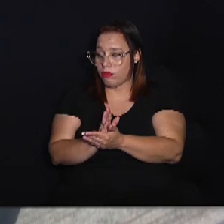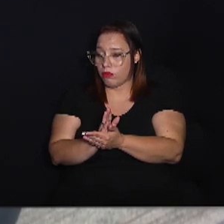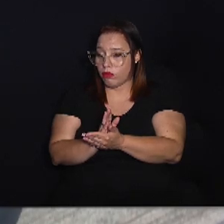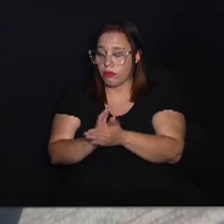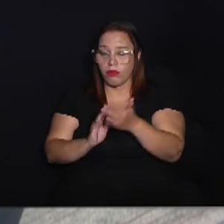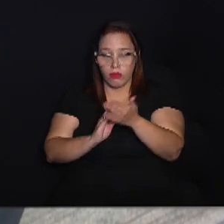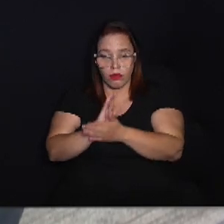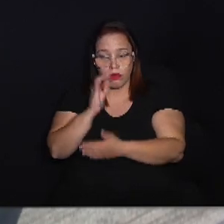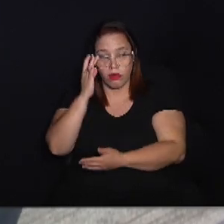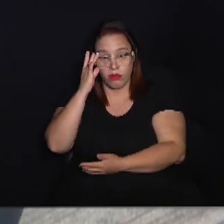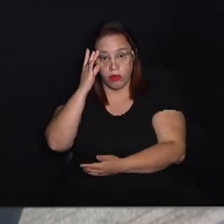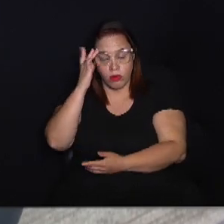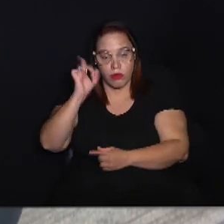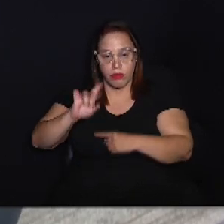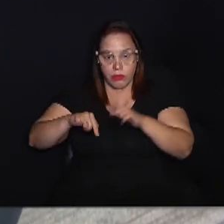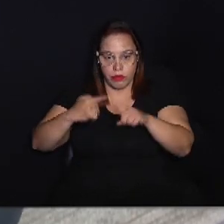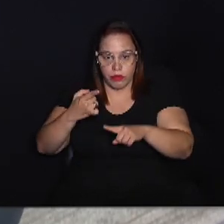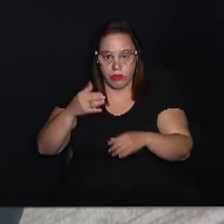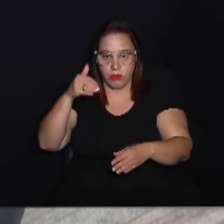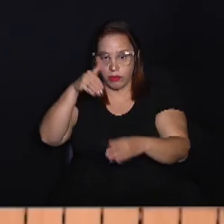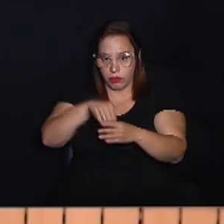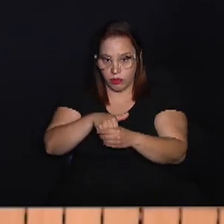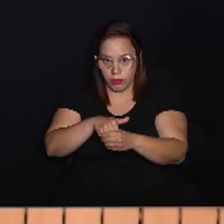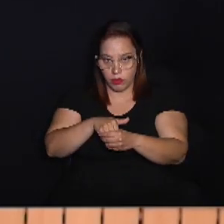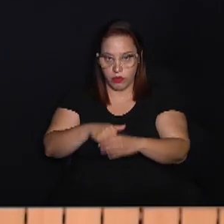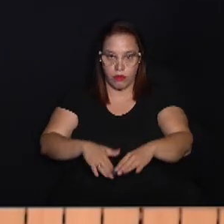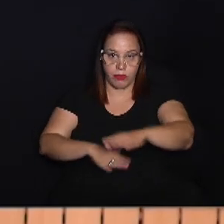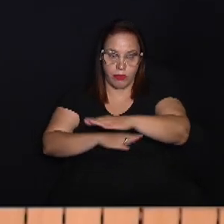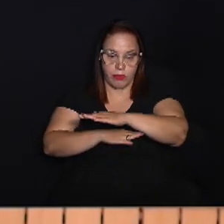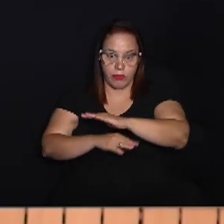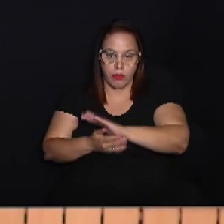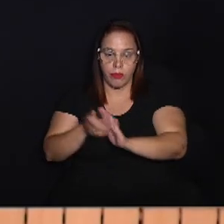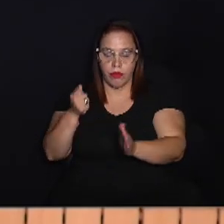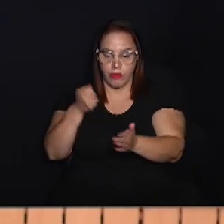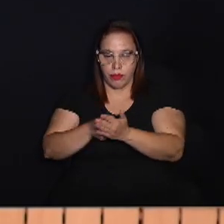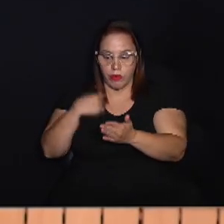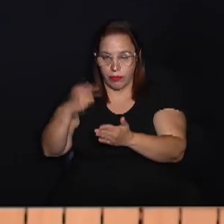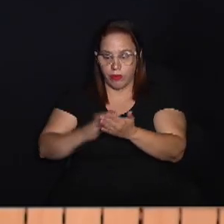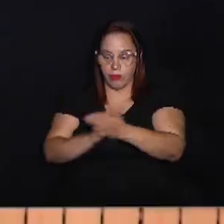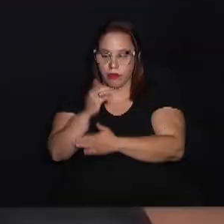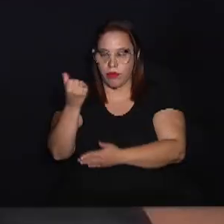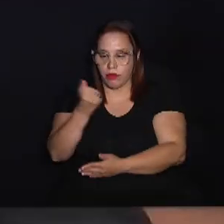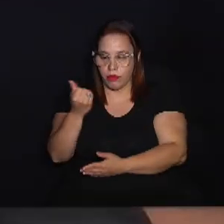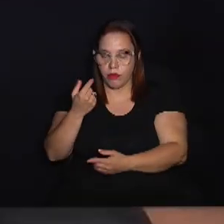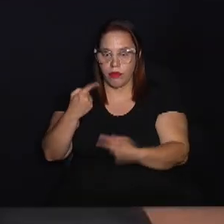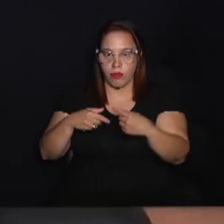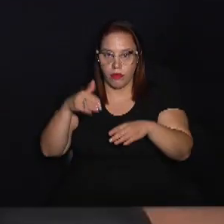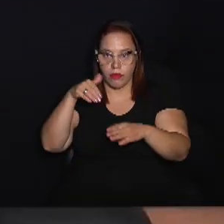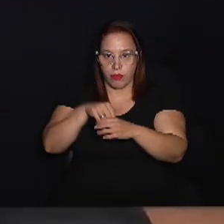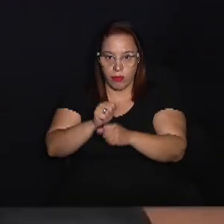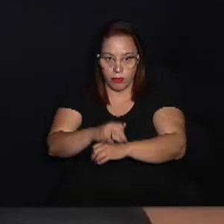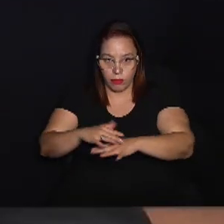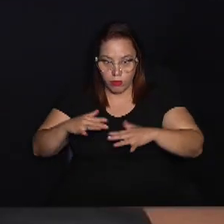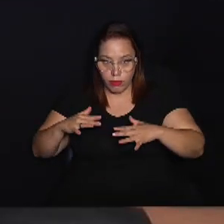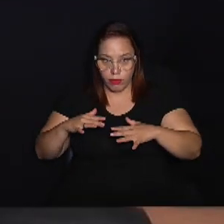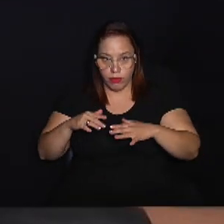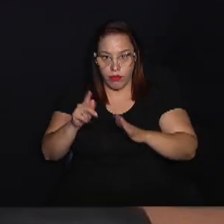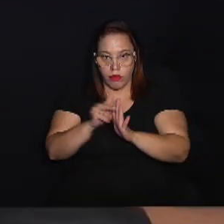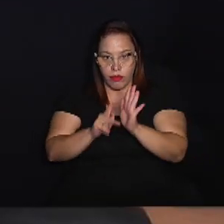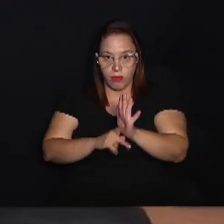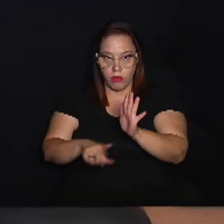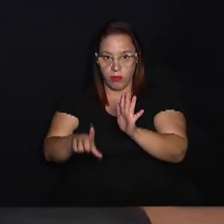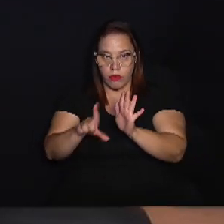parecer, para depois vir a votação para a Câmara. Após aprovado em primeira análise no plenário, o projeto de lei